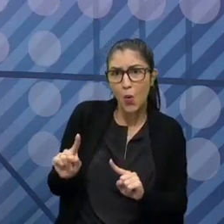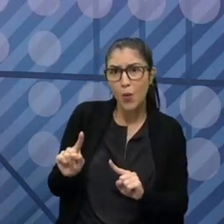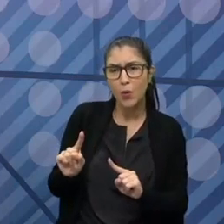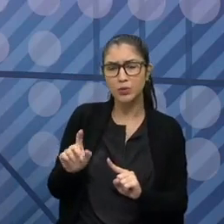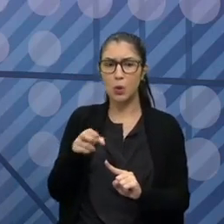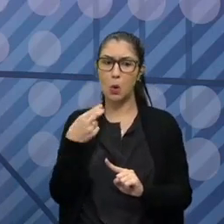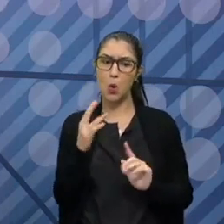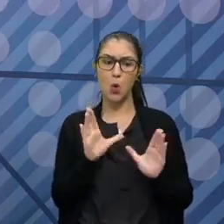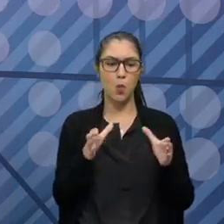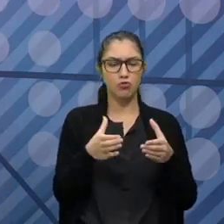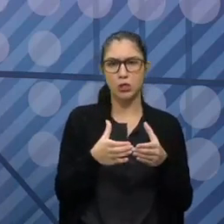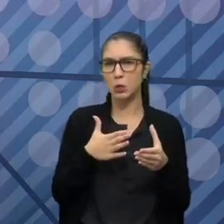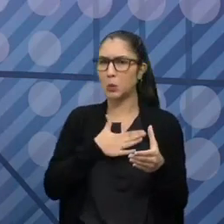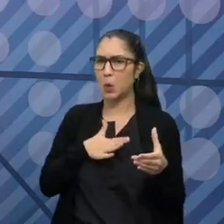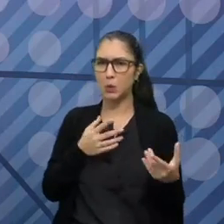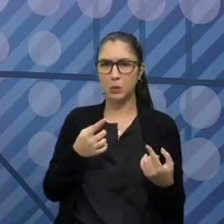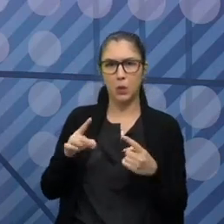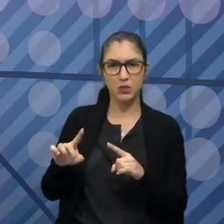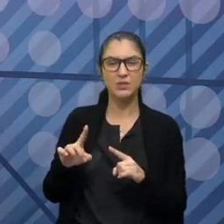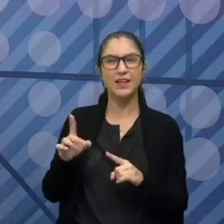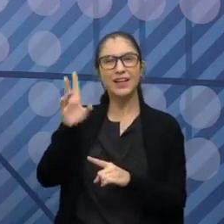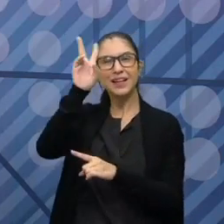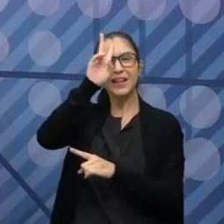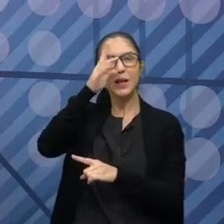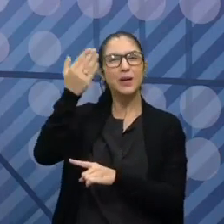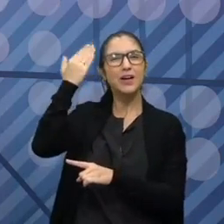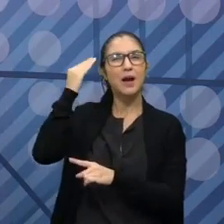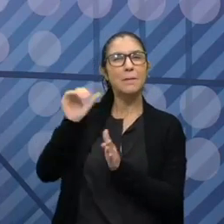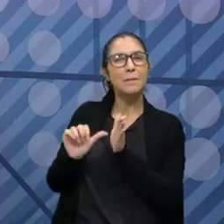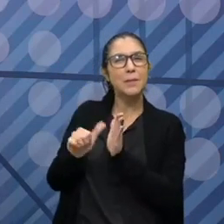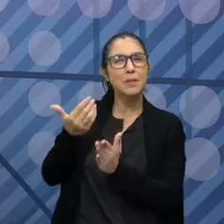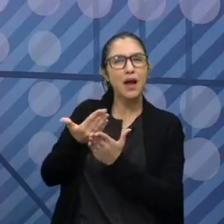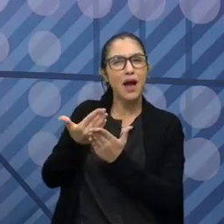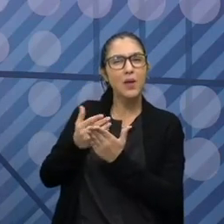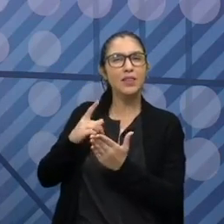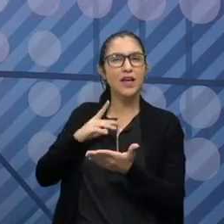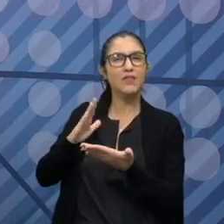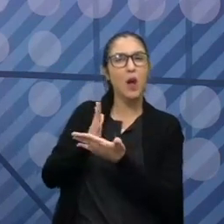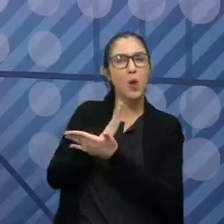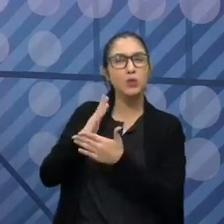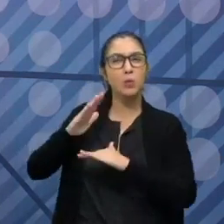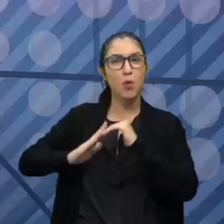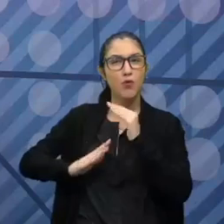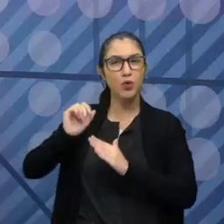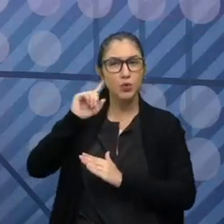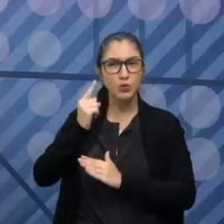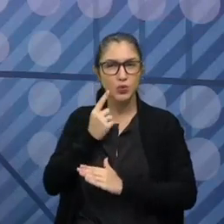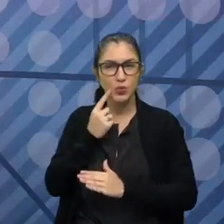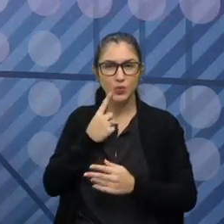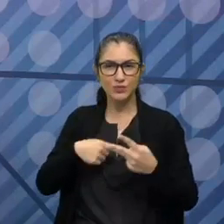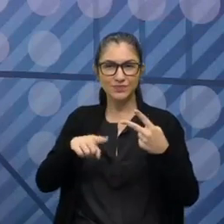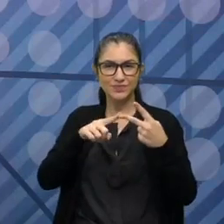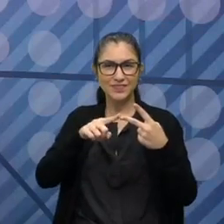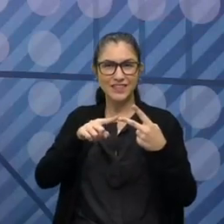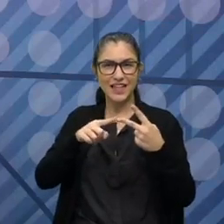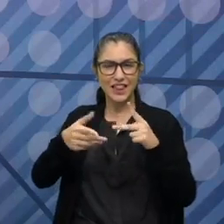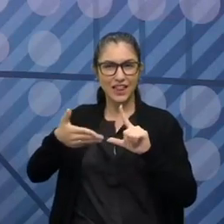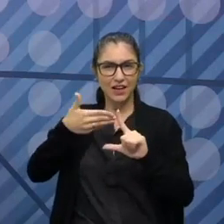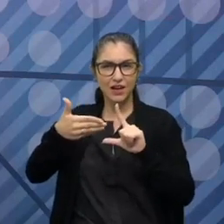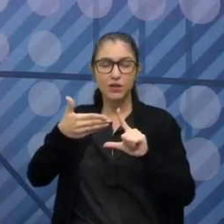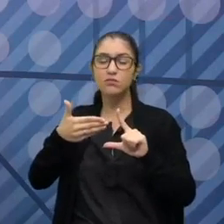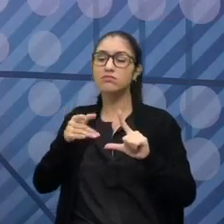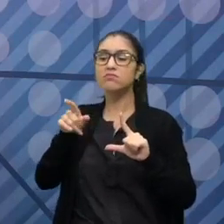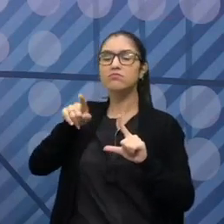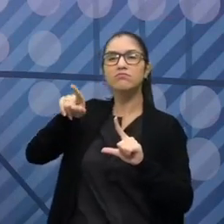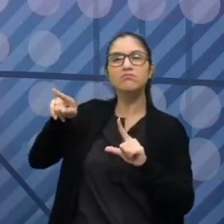que a comunidade surda é contra isso. Lembra do debate que nós tivemos com alguns profissionais surdos aqui na nossa segunda teleaula, na mesa redonda?